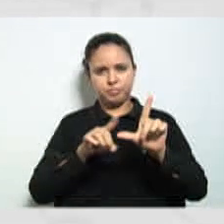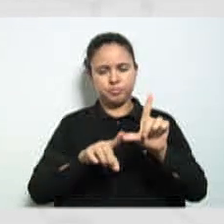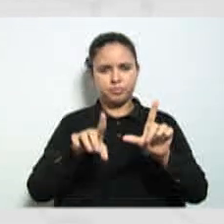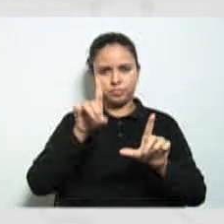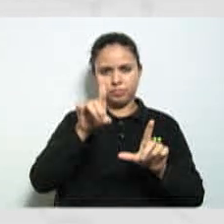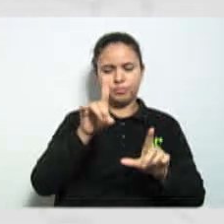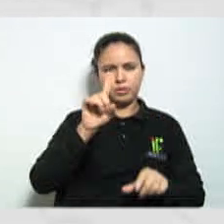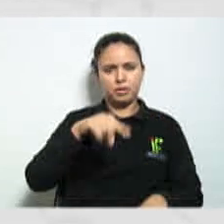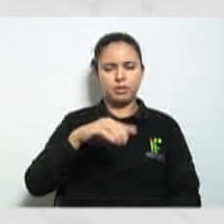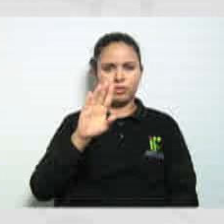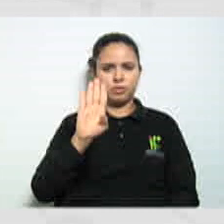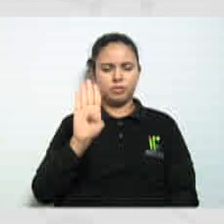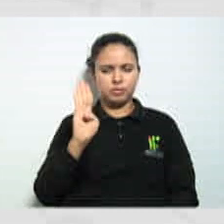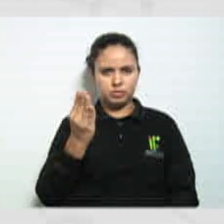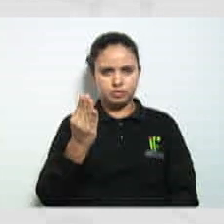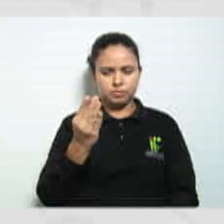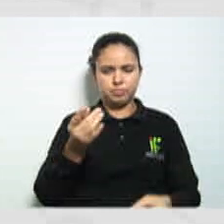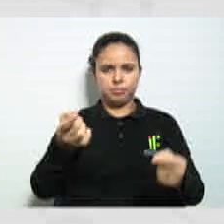falsa. Letra E.